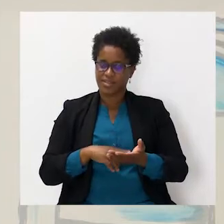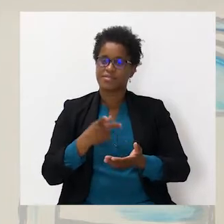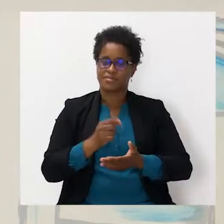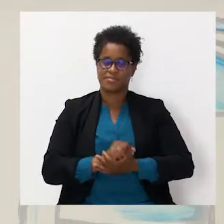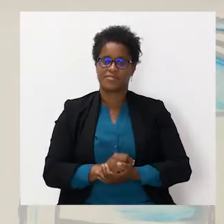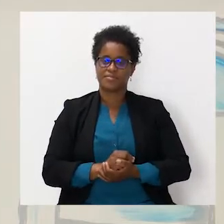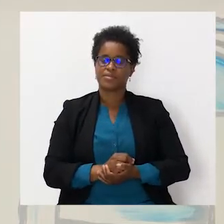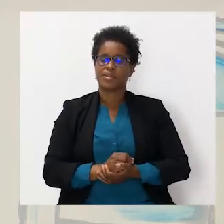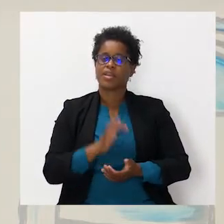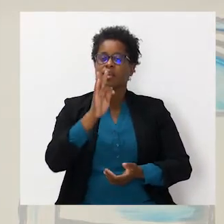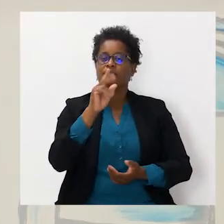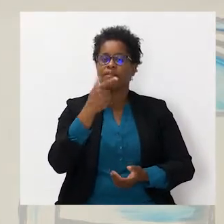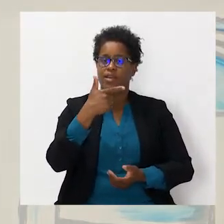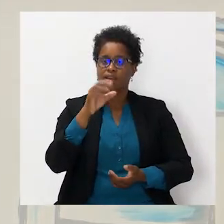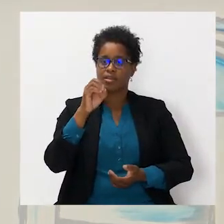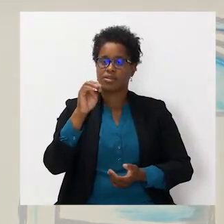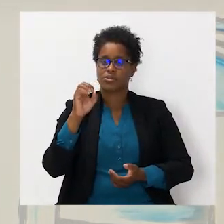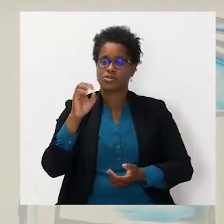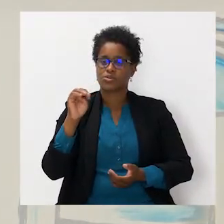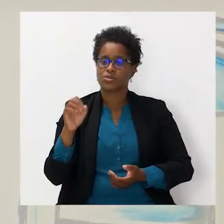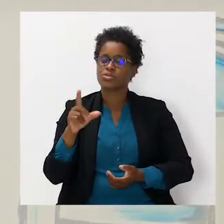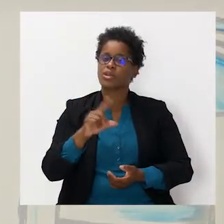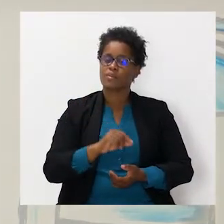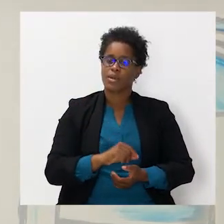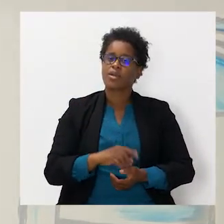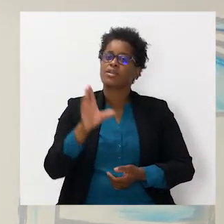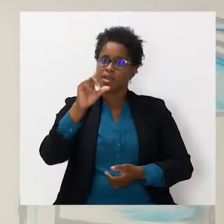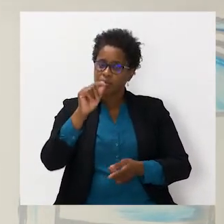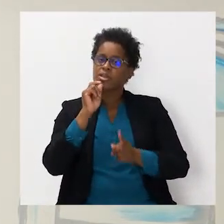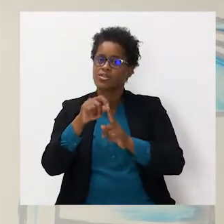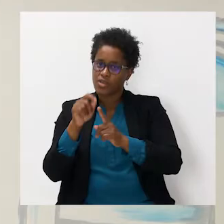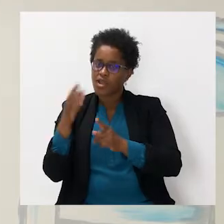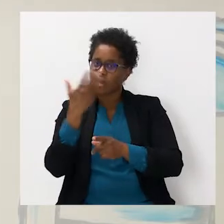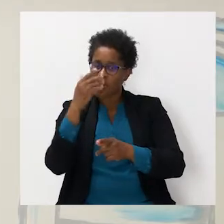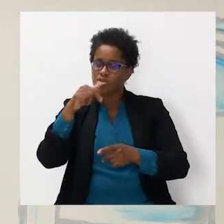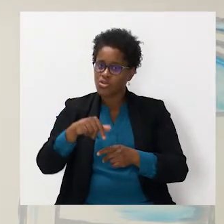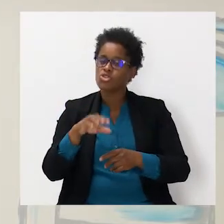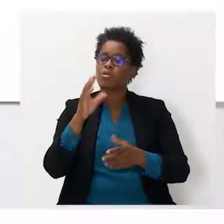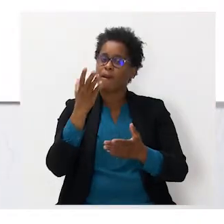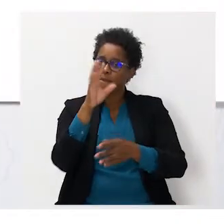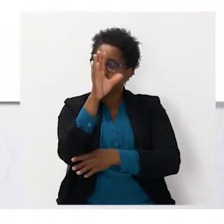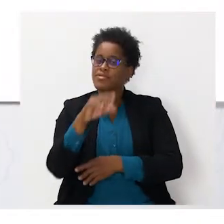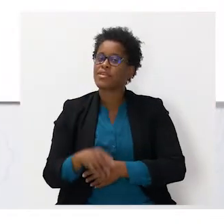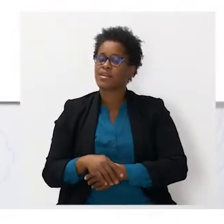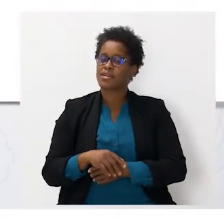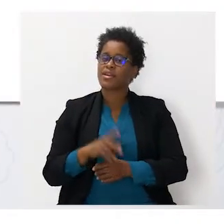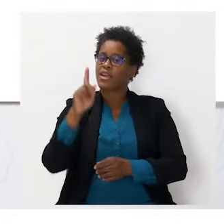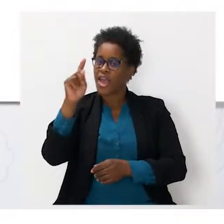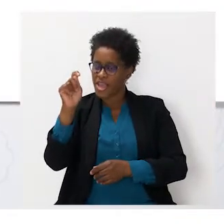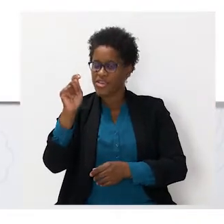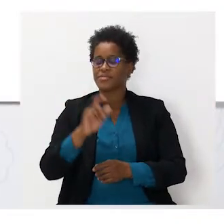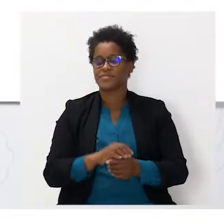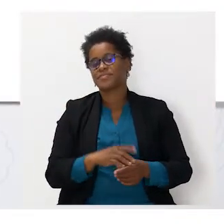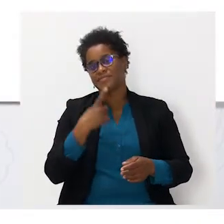Exatamente. E fetos? Fetos também nós identificamos na nossa aula de hoje como uma planta